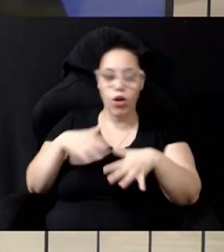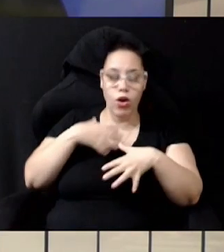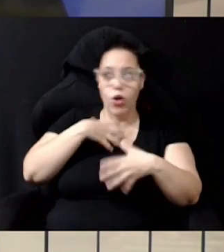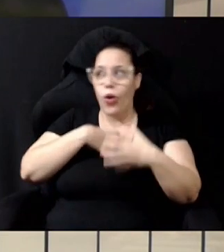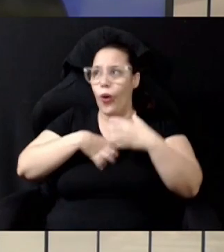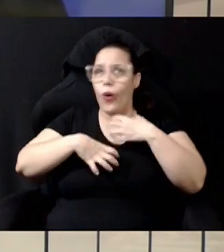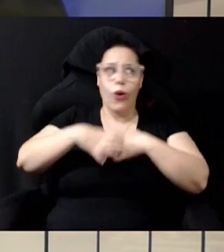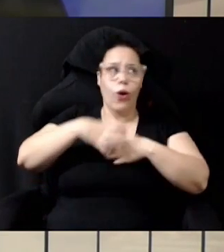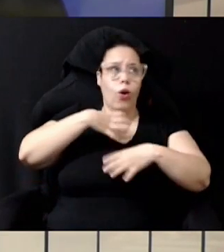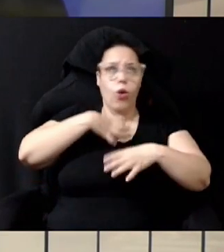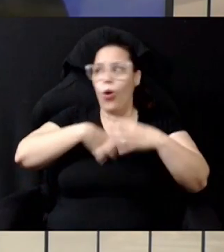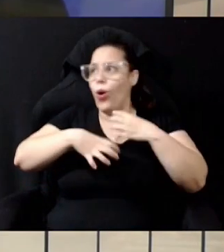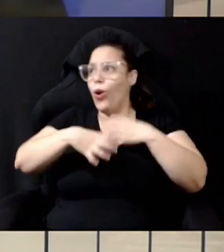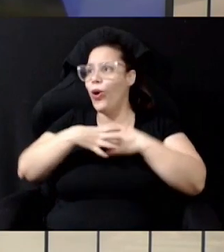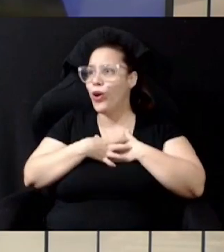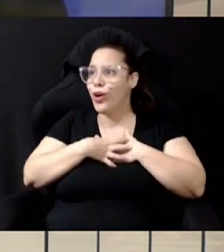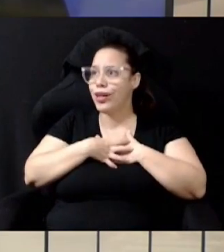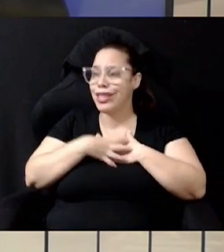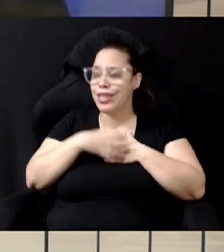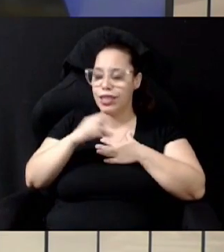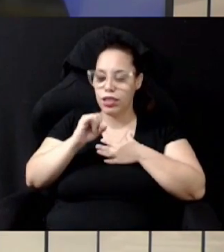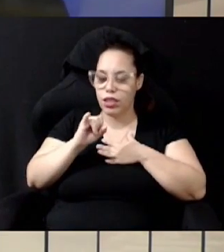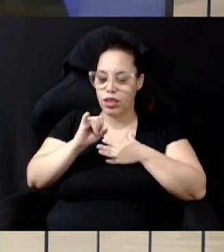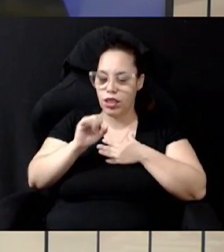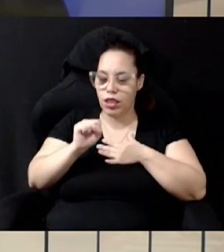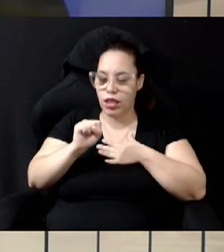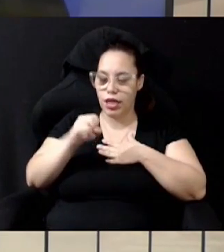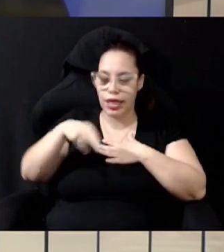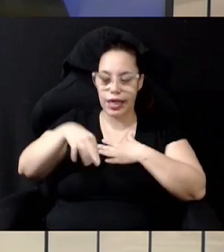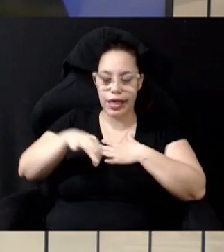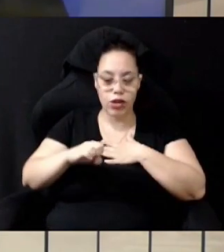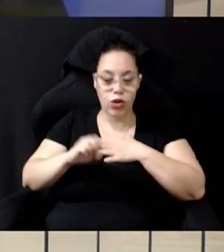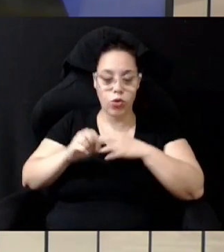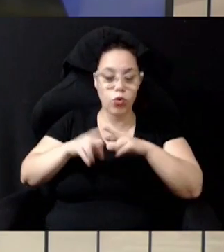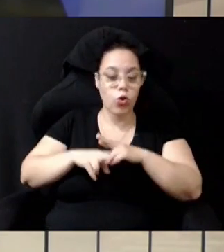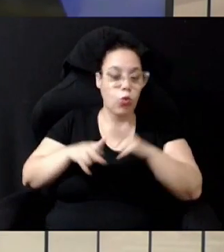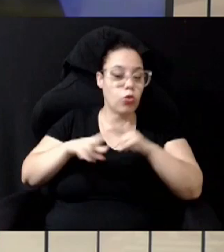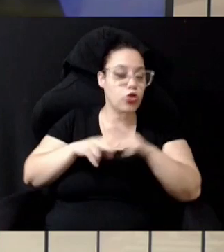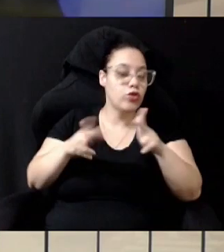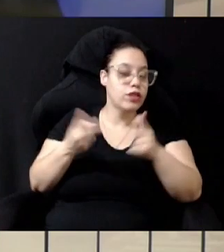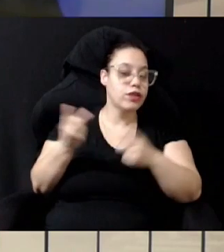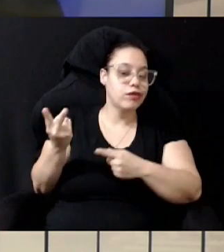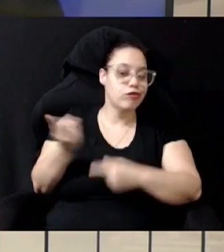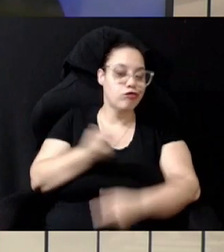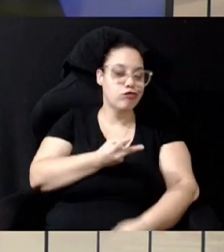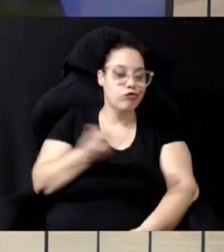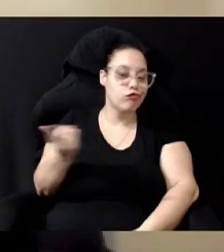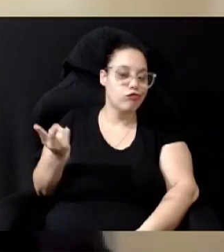essa síndrome aí das pernas inquietas? Como diferenciar esses dois cenários, né?